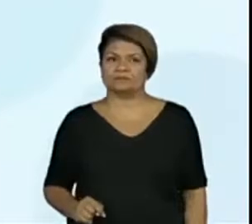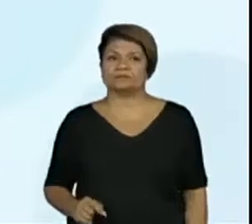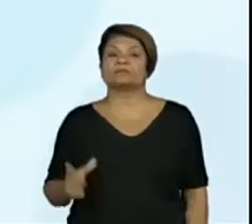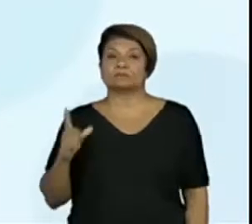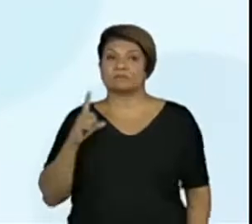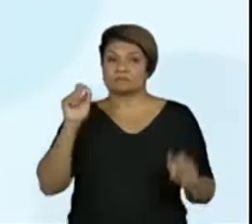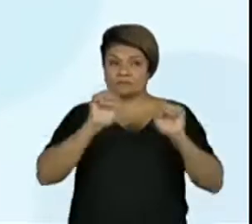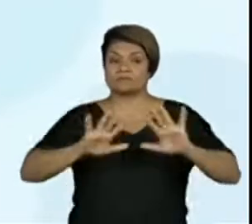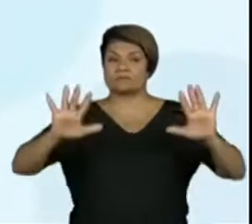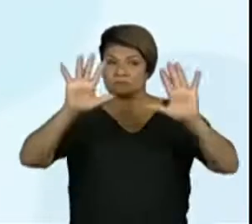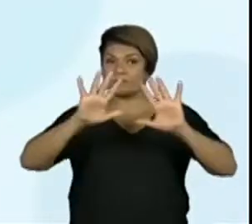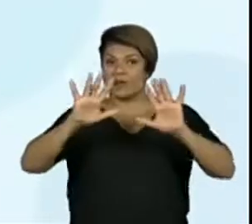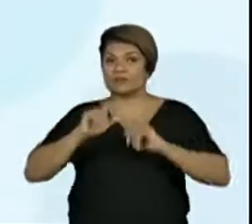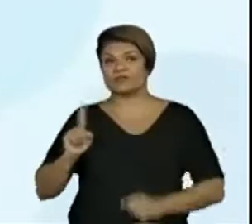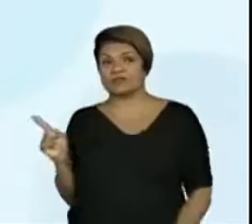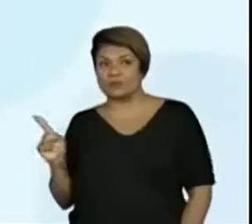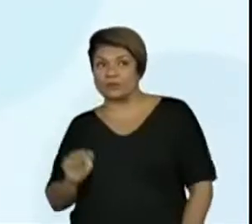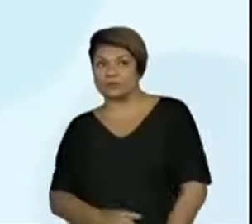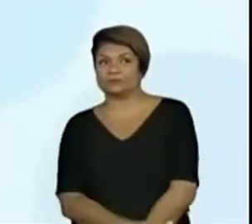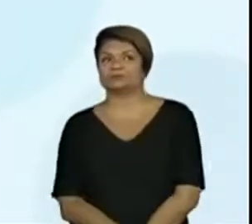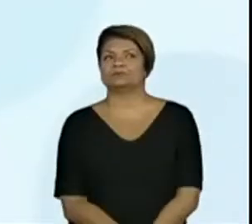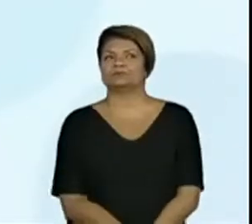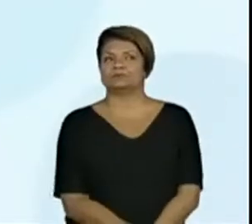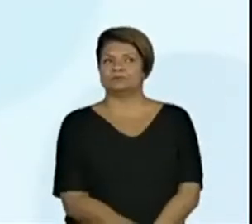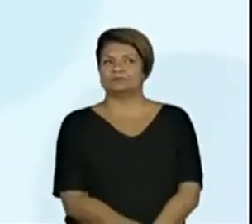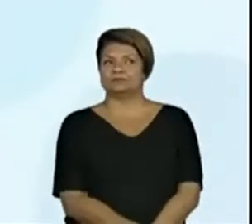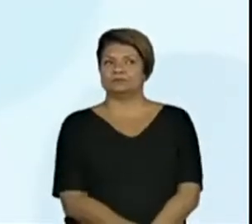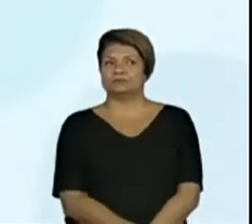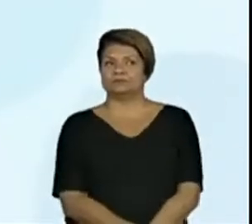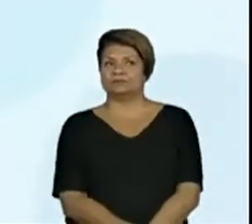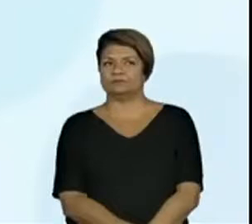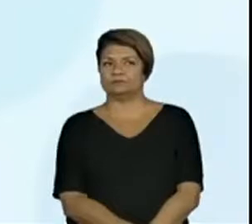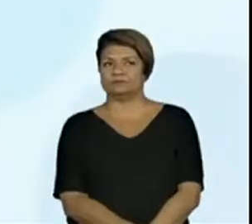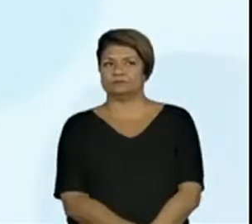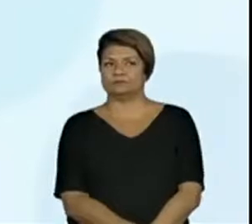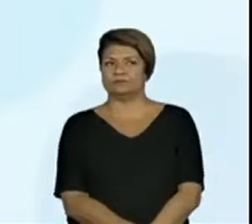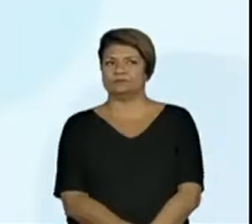essa imagem aqui. Que é isso?